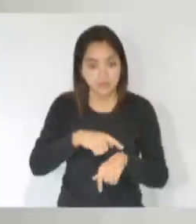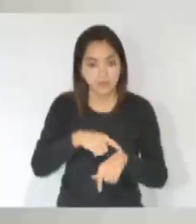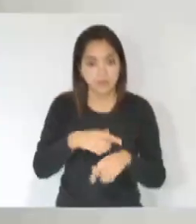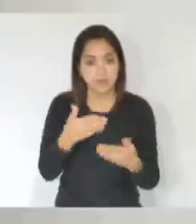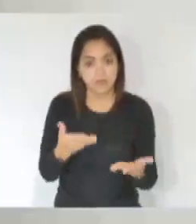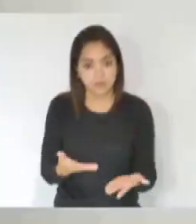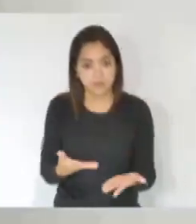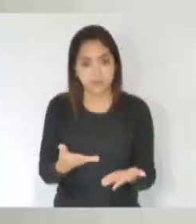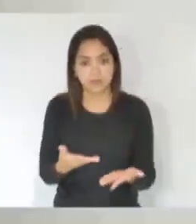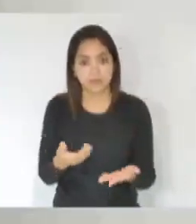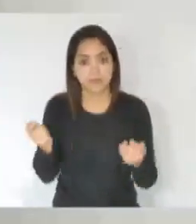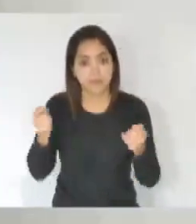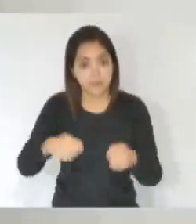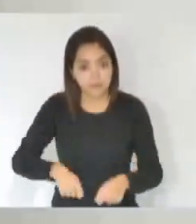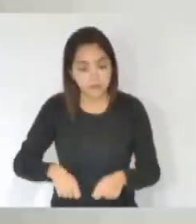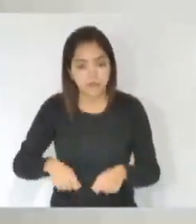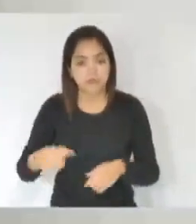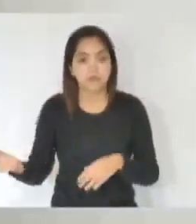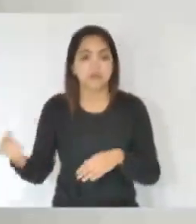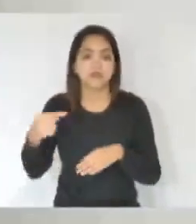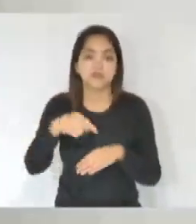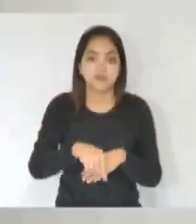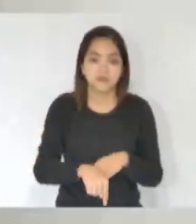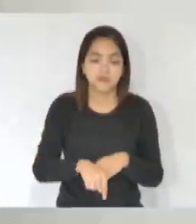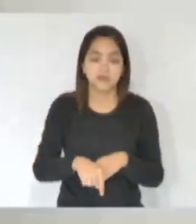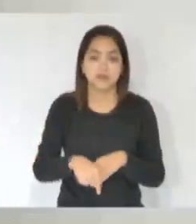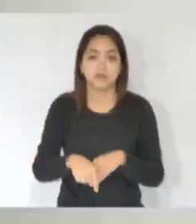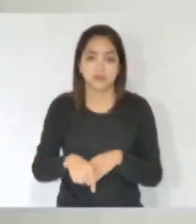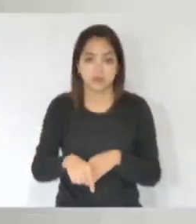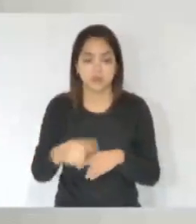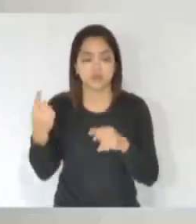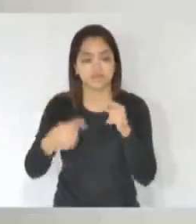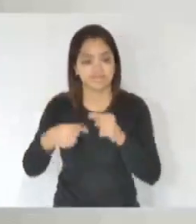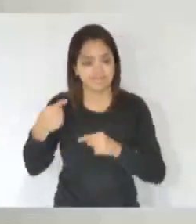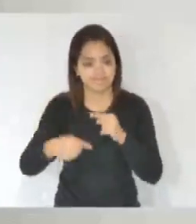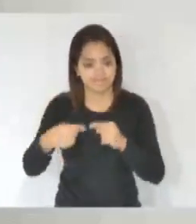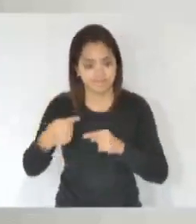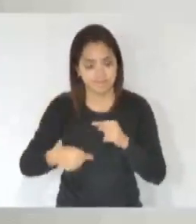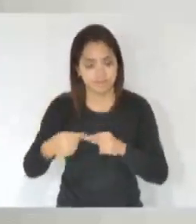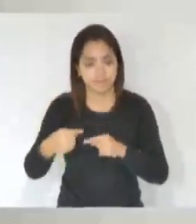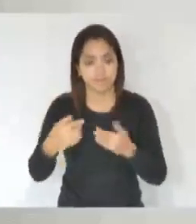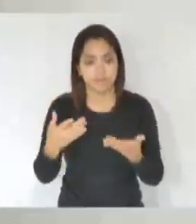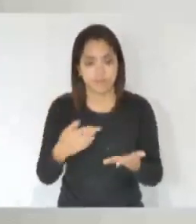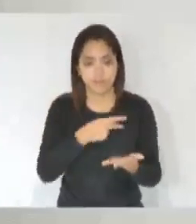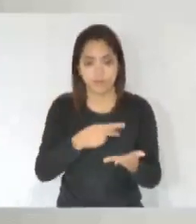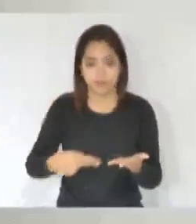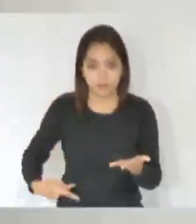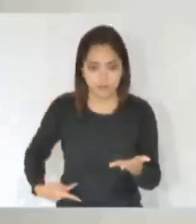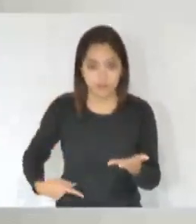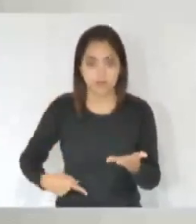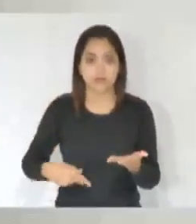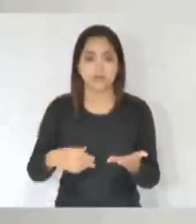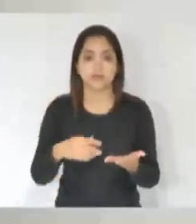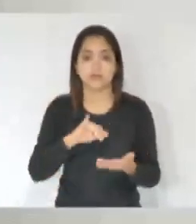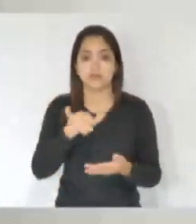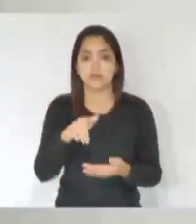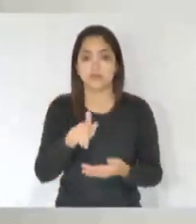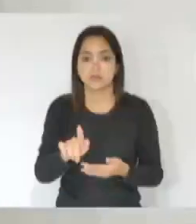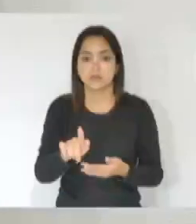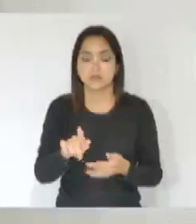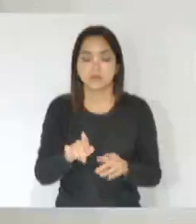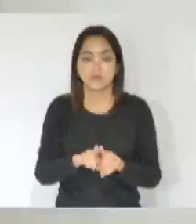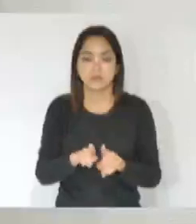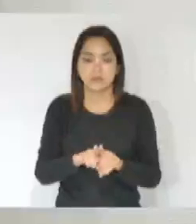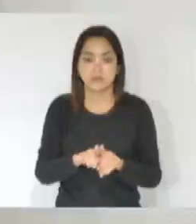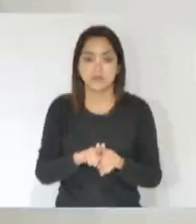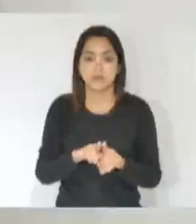estarmos aqui hoje e trazer a este parlamento essa discussão, ao presidente da Casa, deputado Júlio Garcia, ao